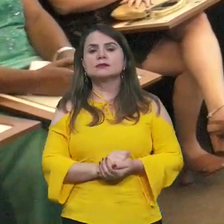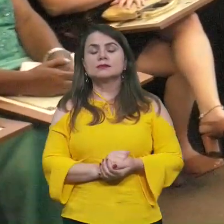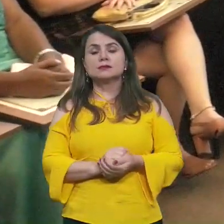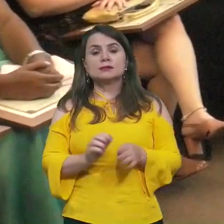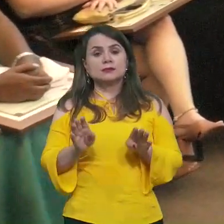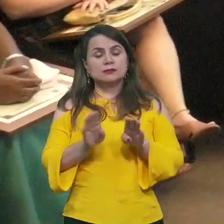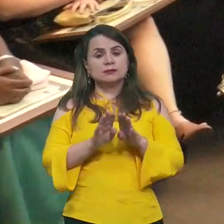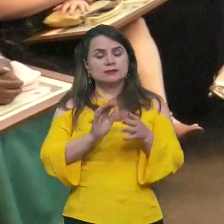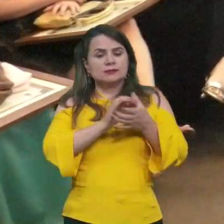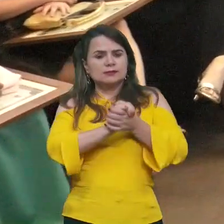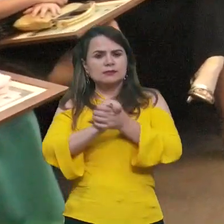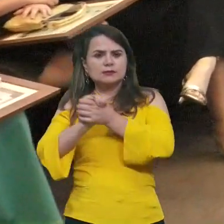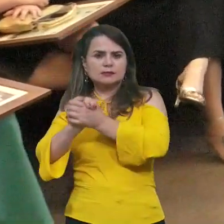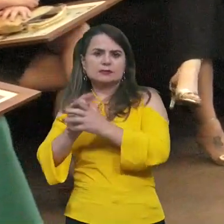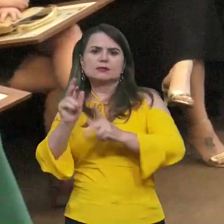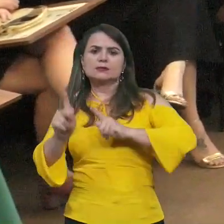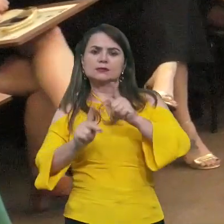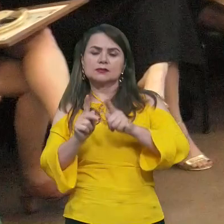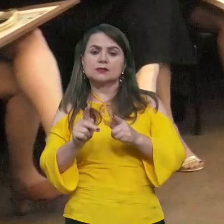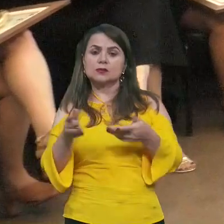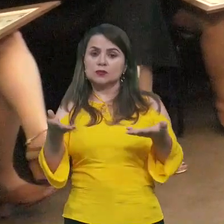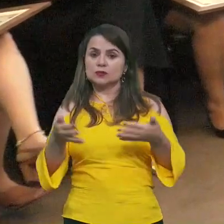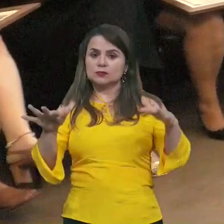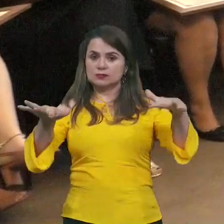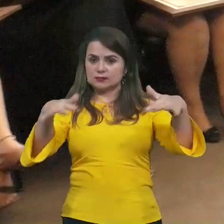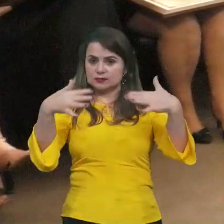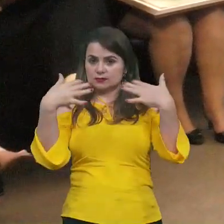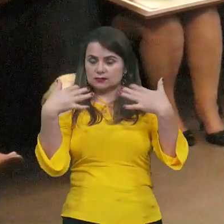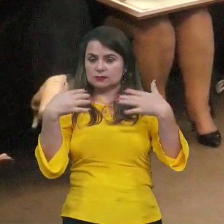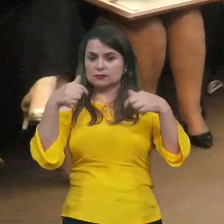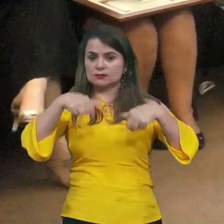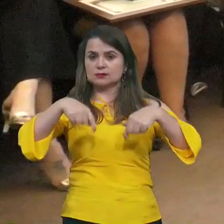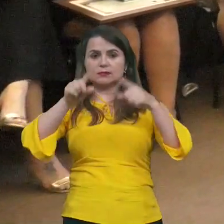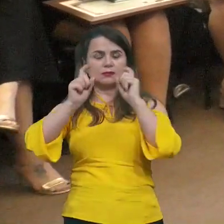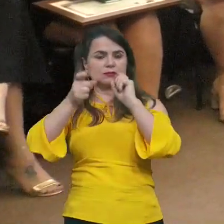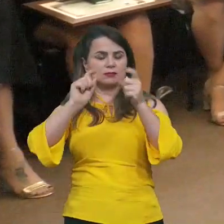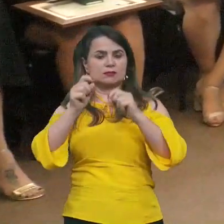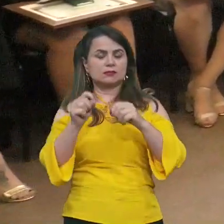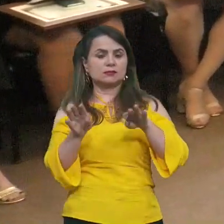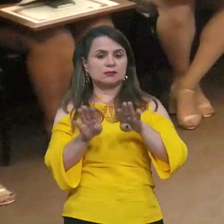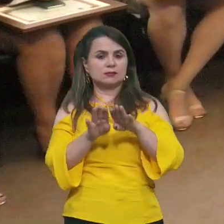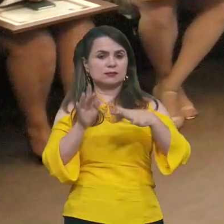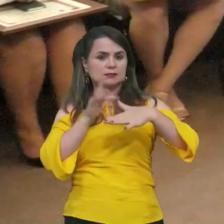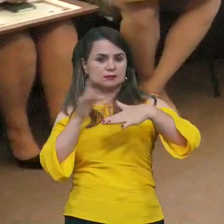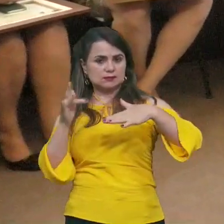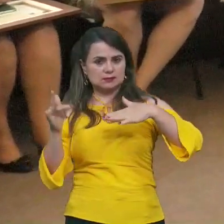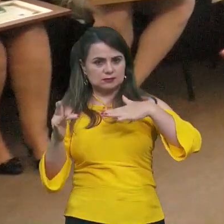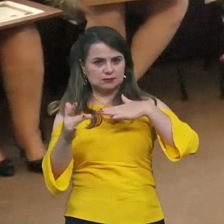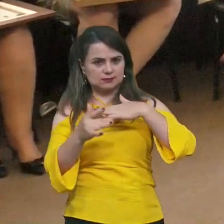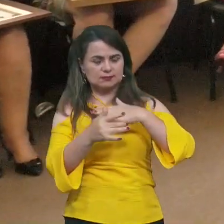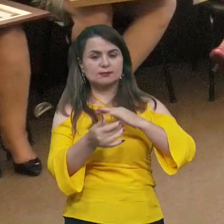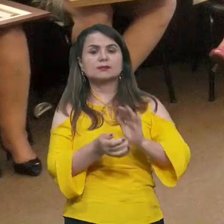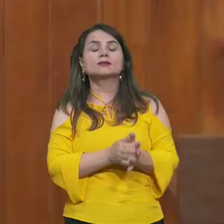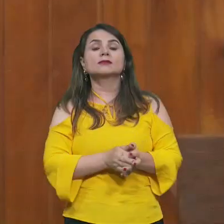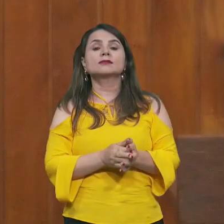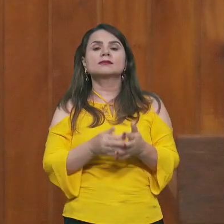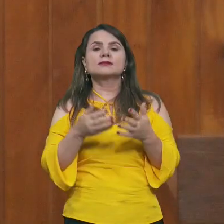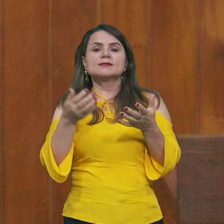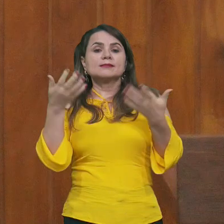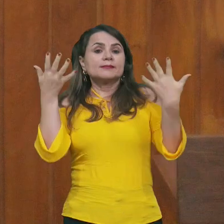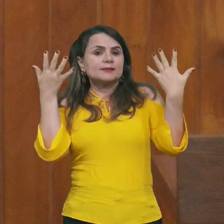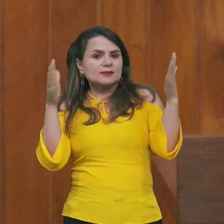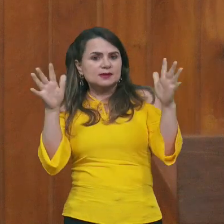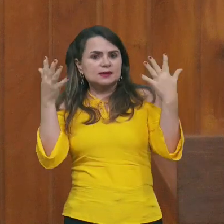os presentes e as pessoas que estão nos assistindo em casa, né, e pelas redes sociais. Parabéns à